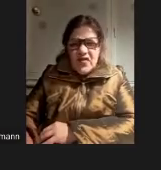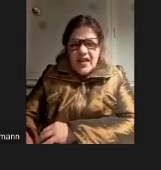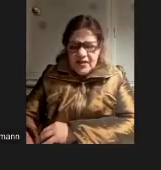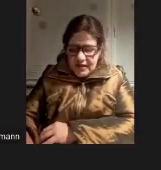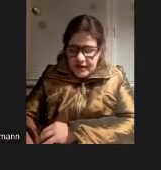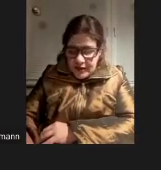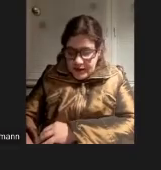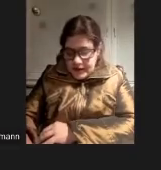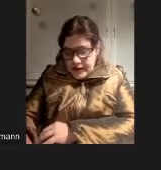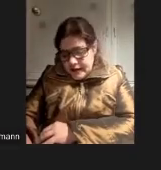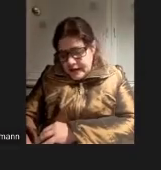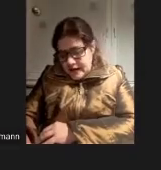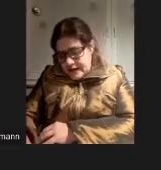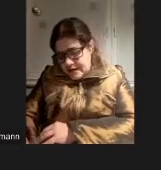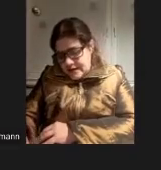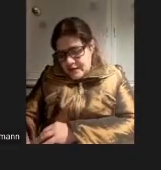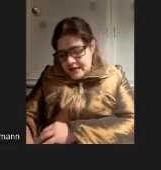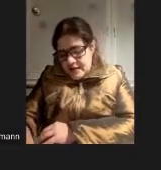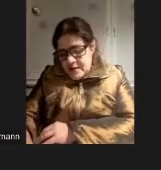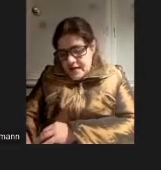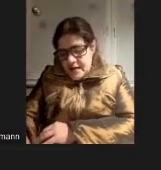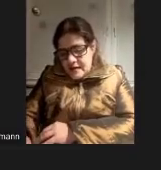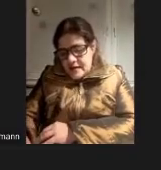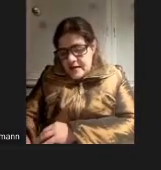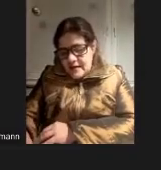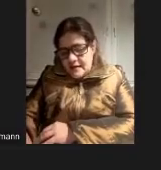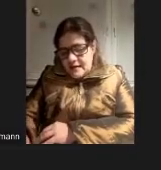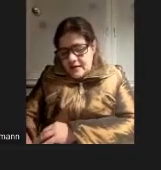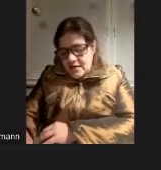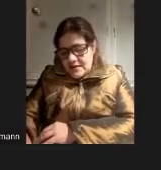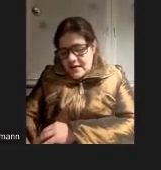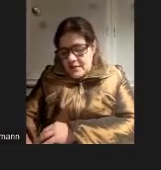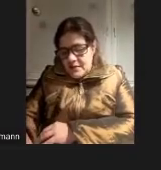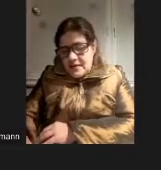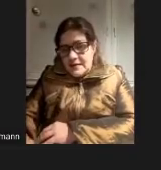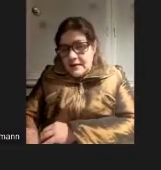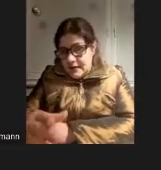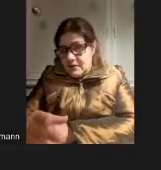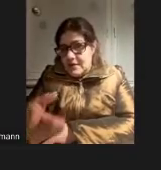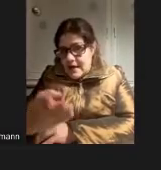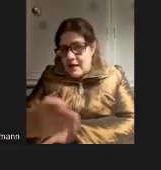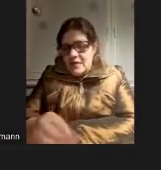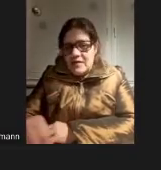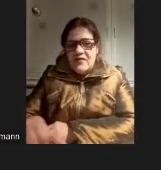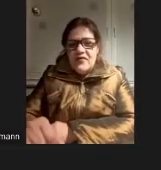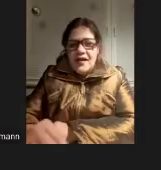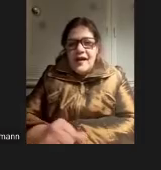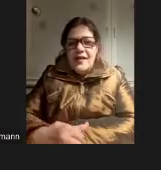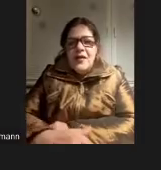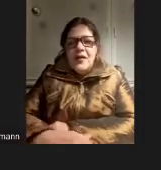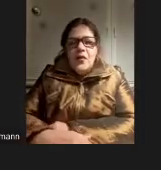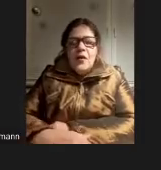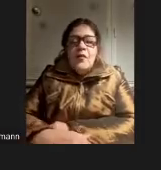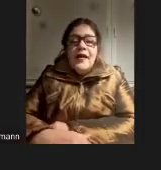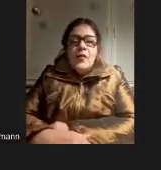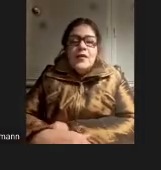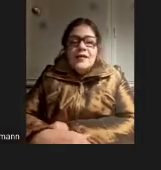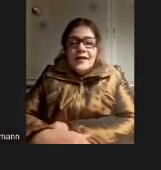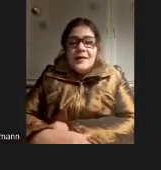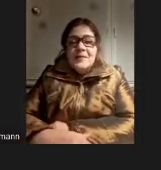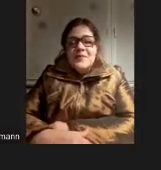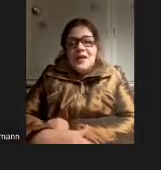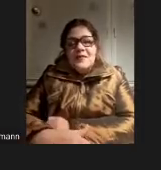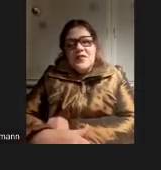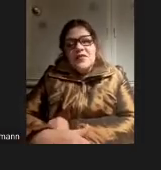pessoas sofrendo, né? Isso, Na, isso, na isso. pandemia e que a gente sabe que está dentro dessa aula que você vai falar o quão é